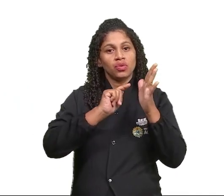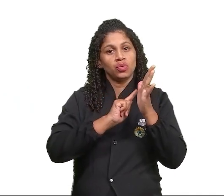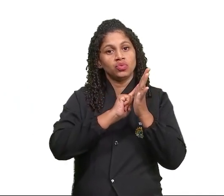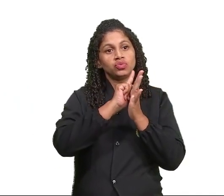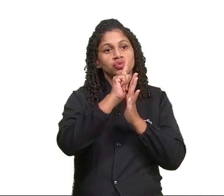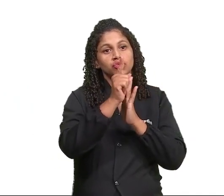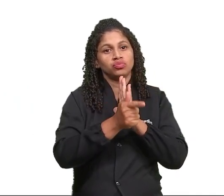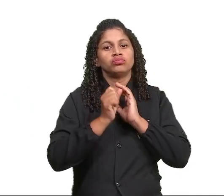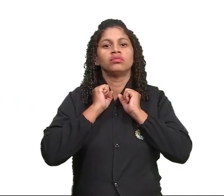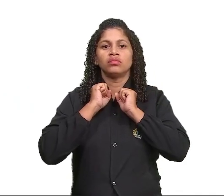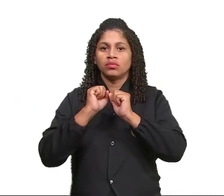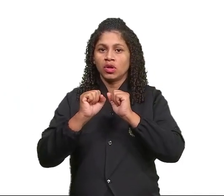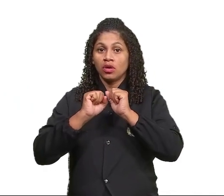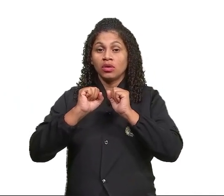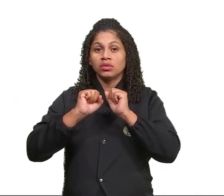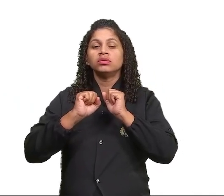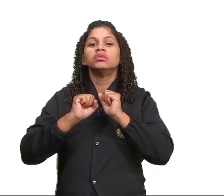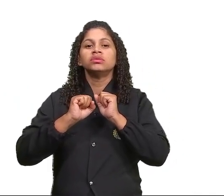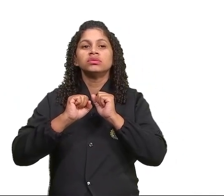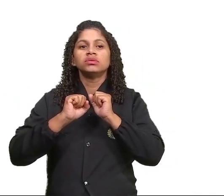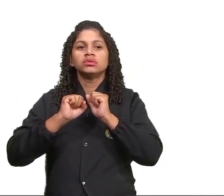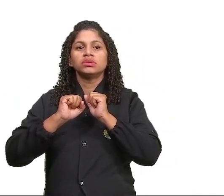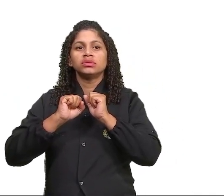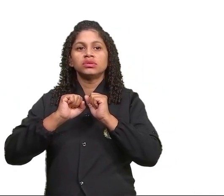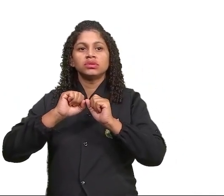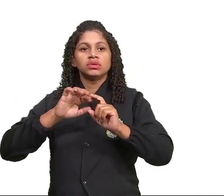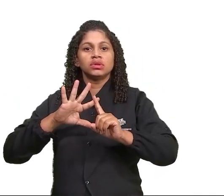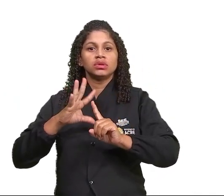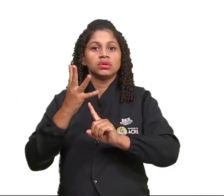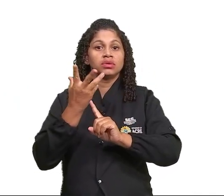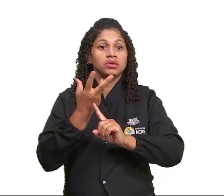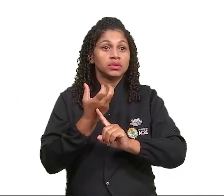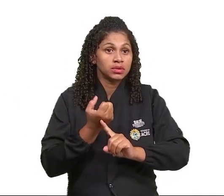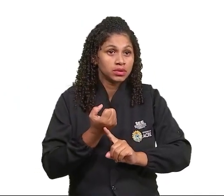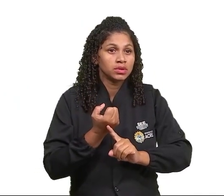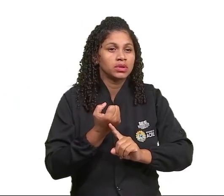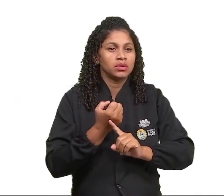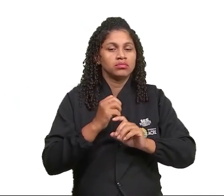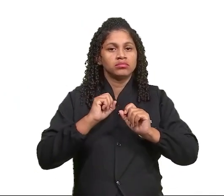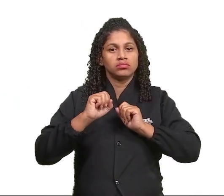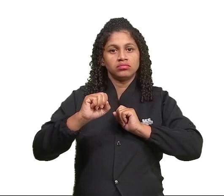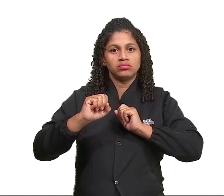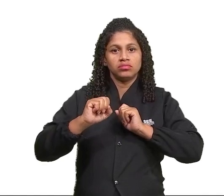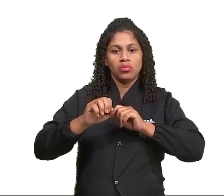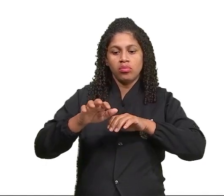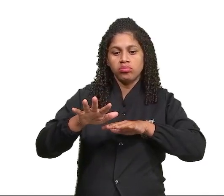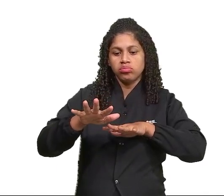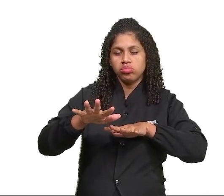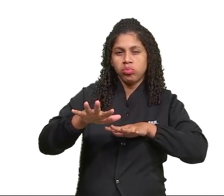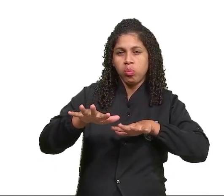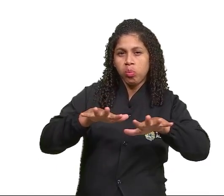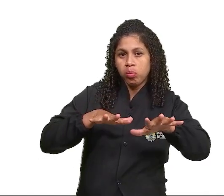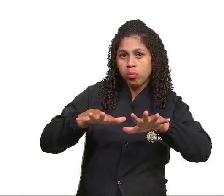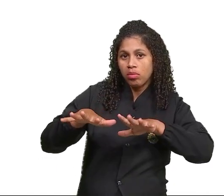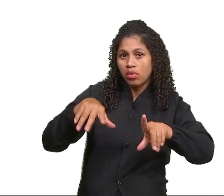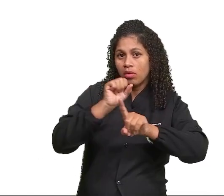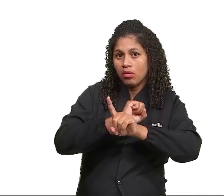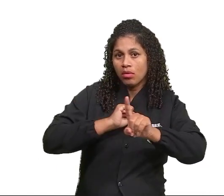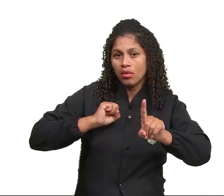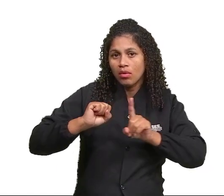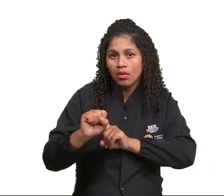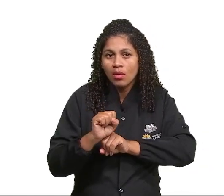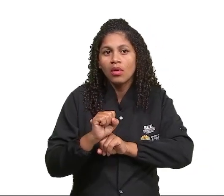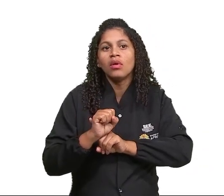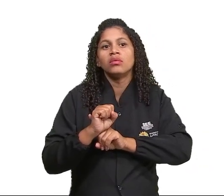híbridos, mesclando características de diferentes composições textuais, que circulam socialmente. Nesse poema, o autor preservou